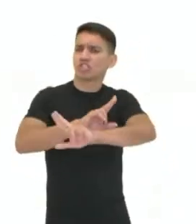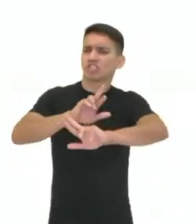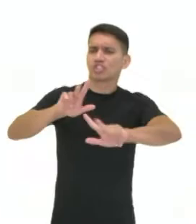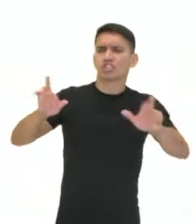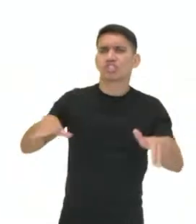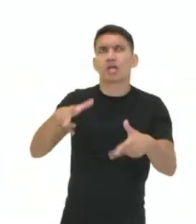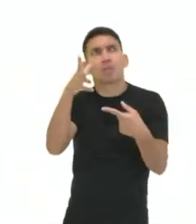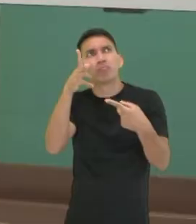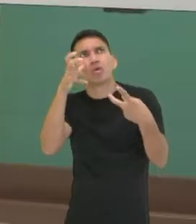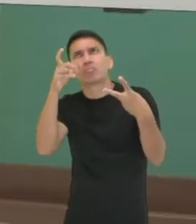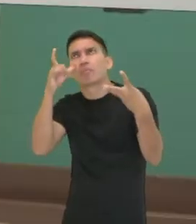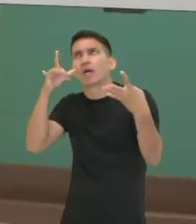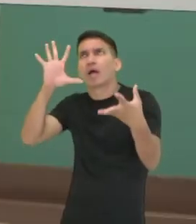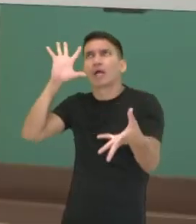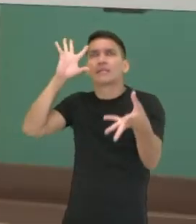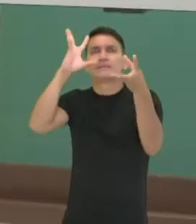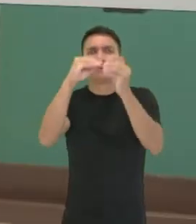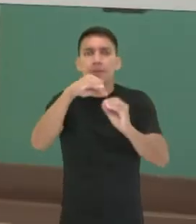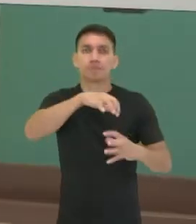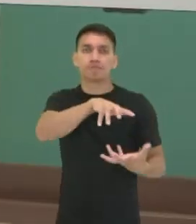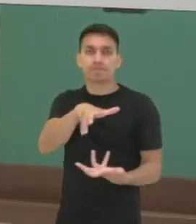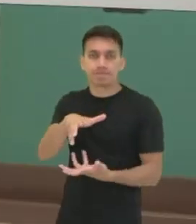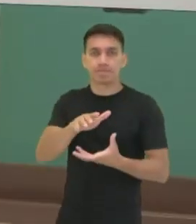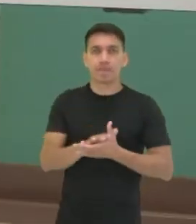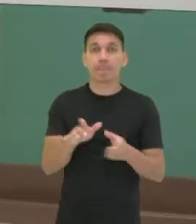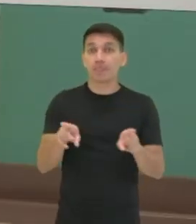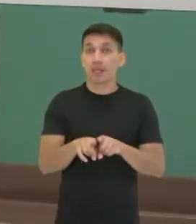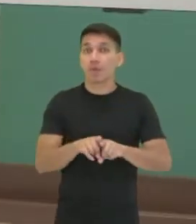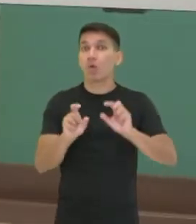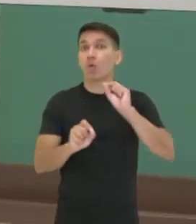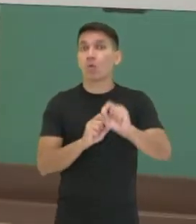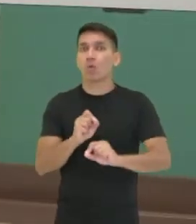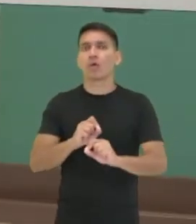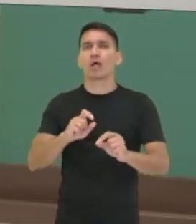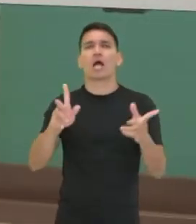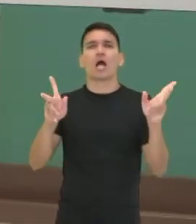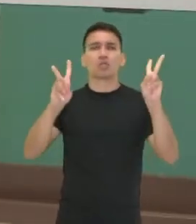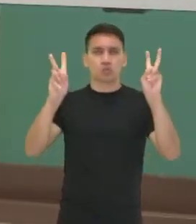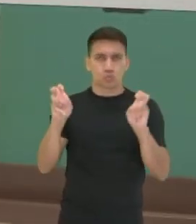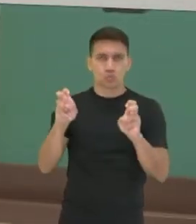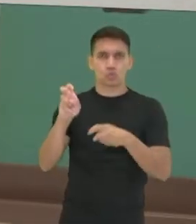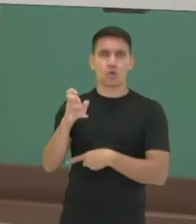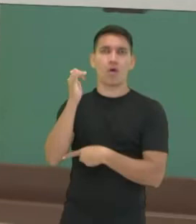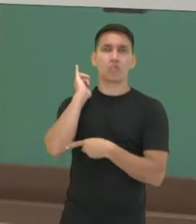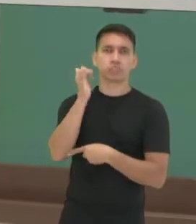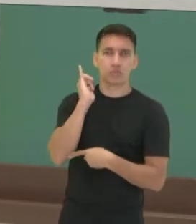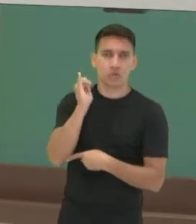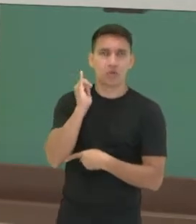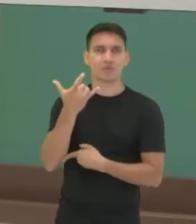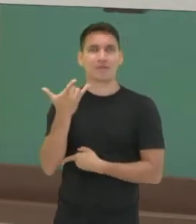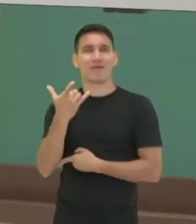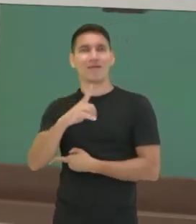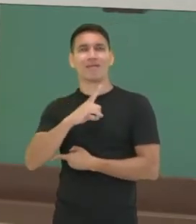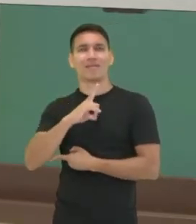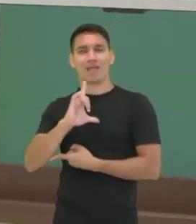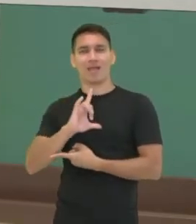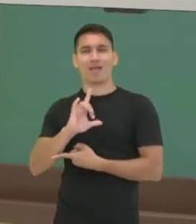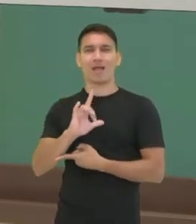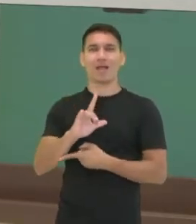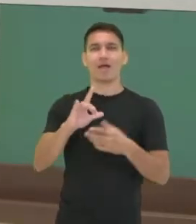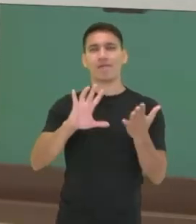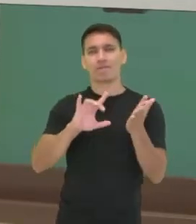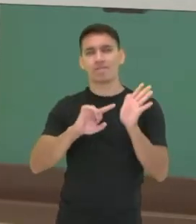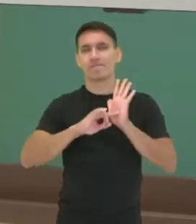cosmovisões. Além disso, vamos reconhecer as diferenças entre conto, lenda, fábula e mito.